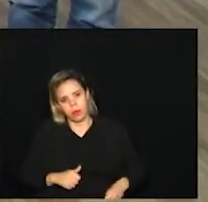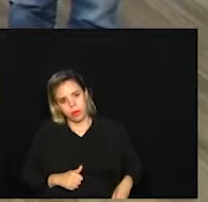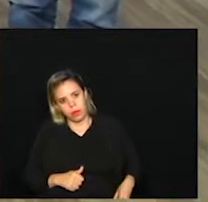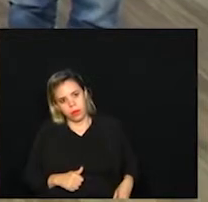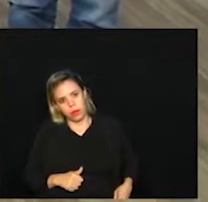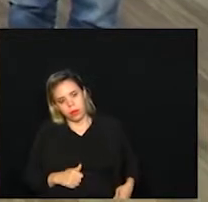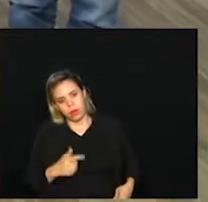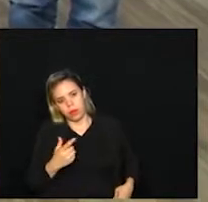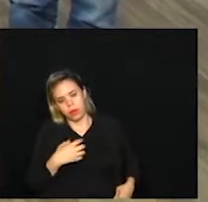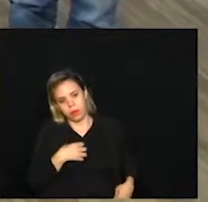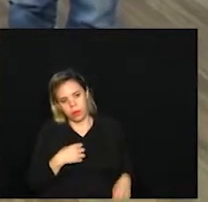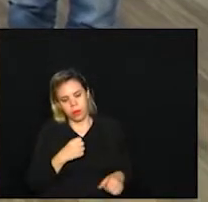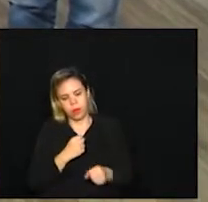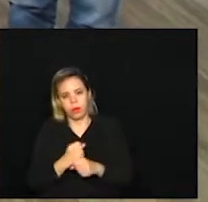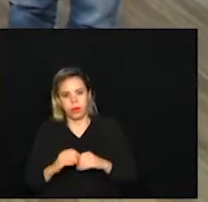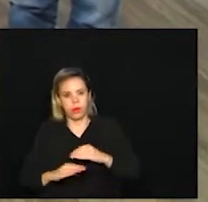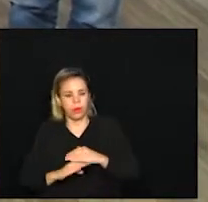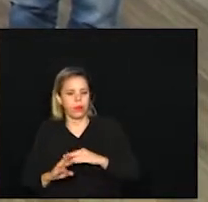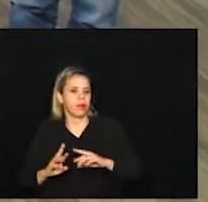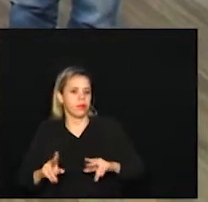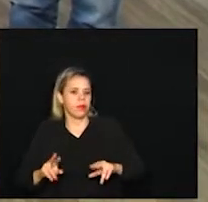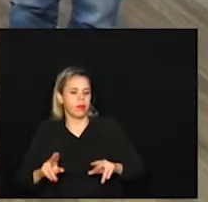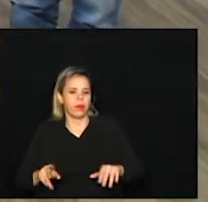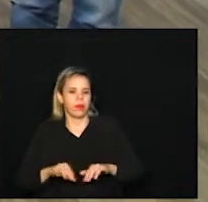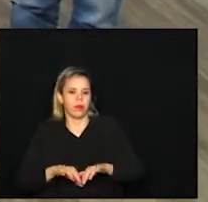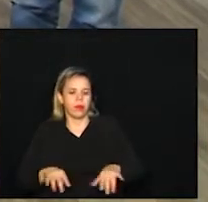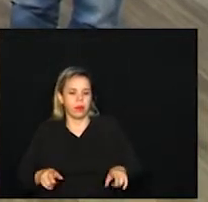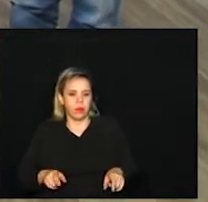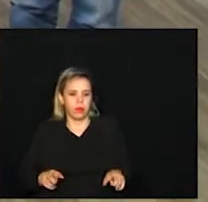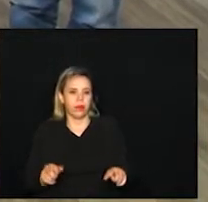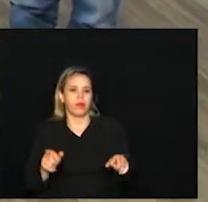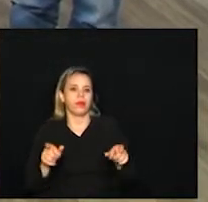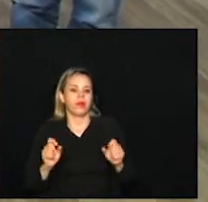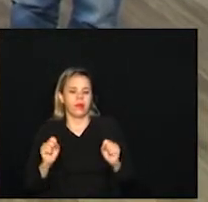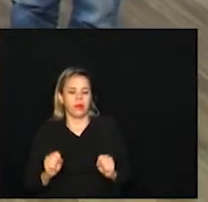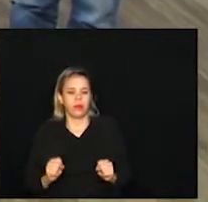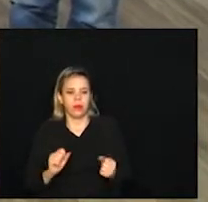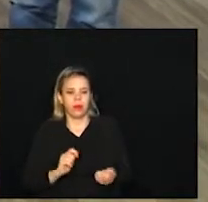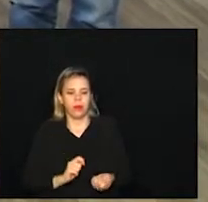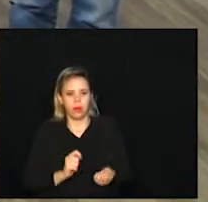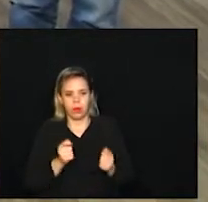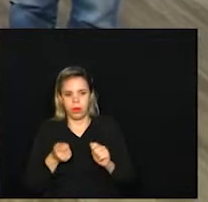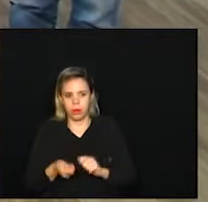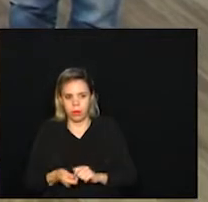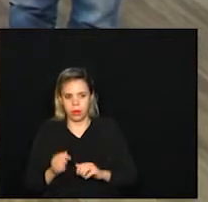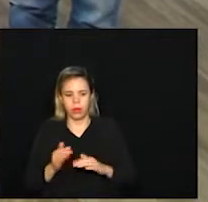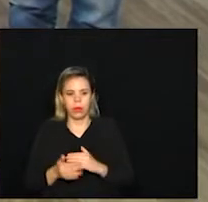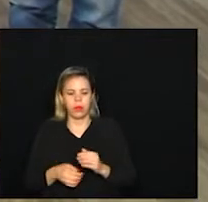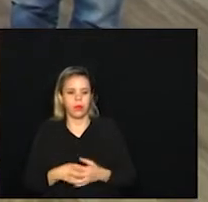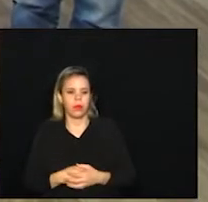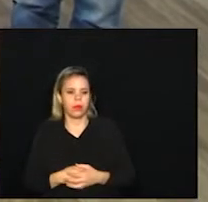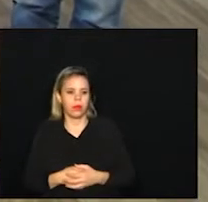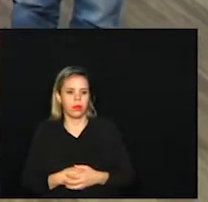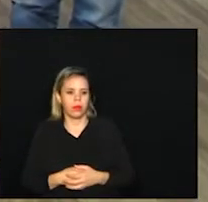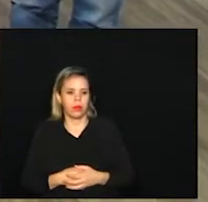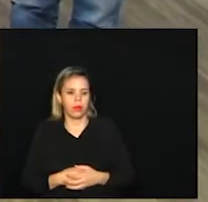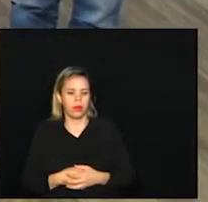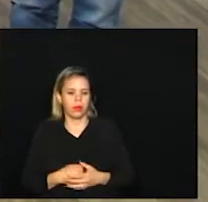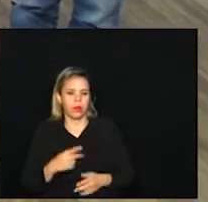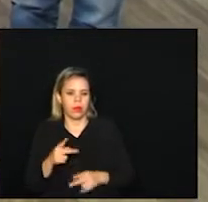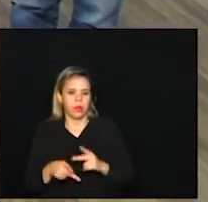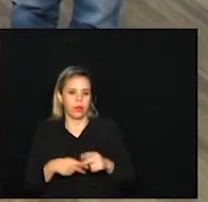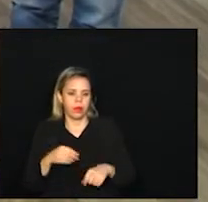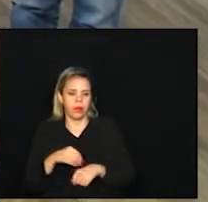esse outro tipo de calçamento de vias poderiam ser mais adequados para os bairros então foi a